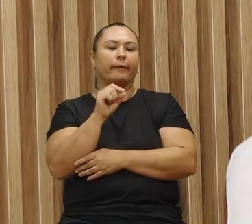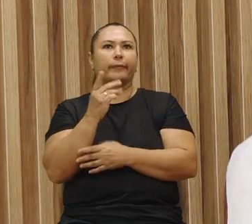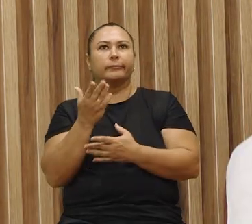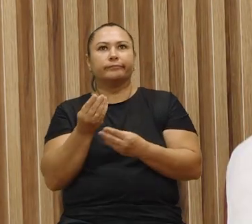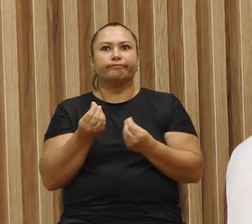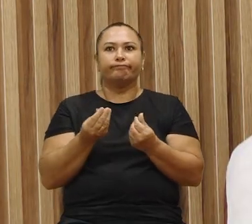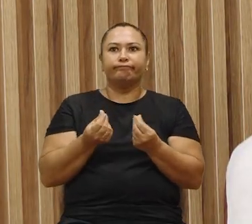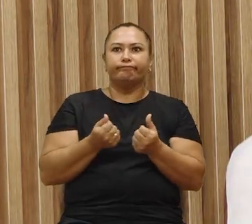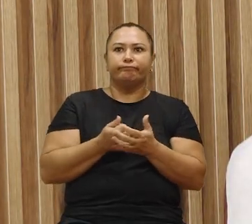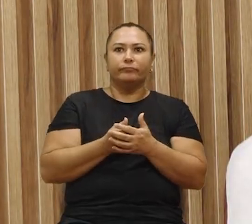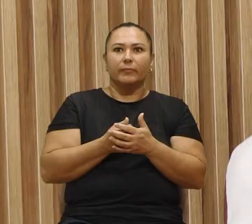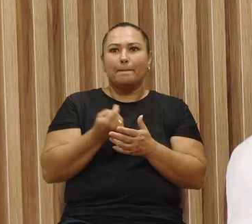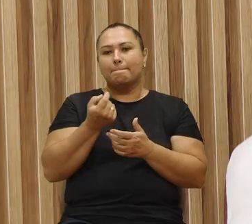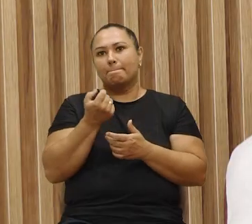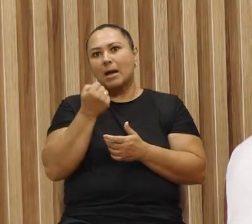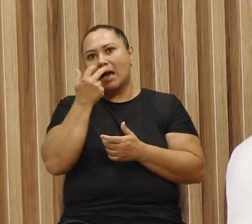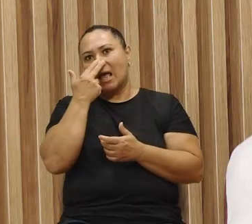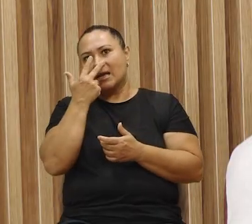gente tem